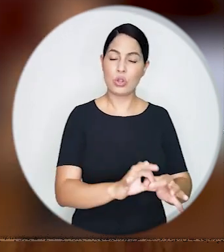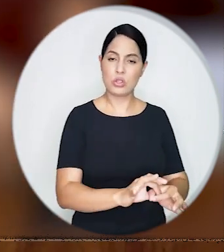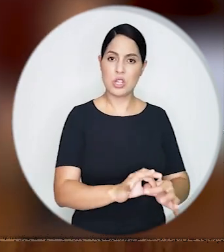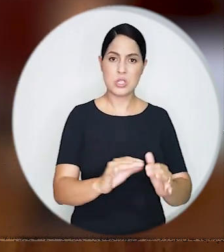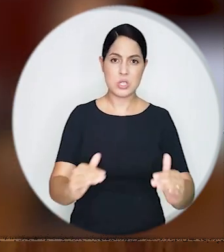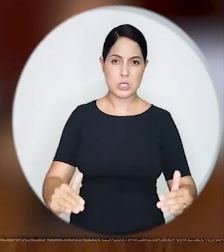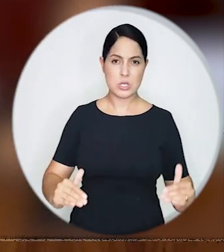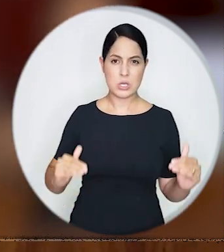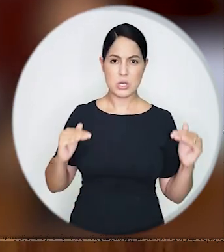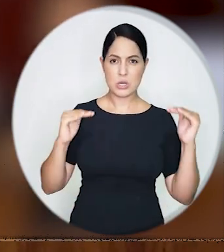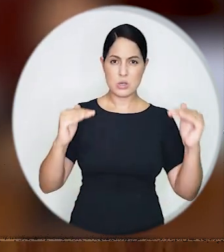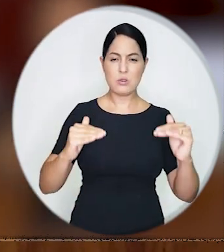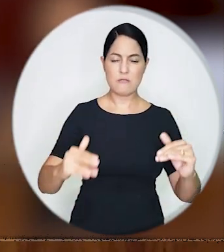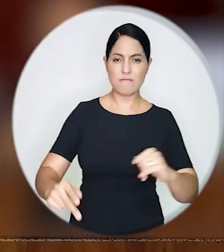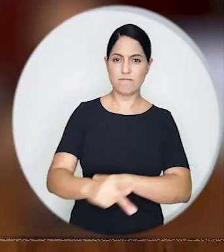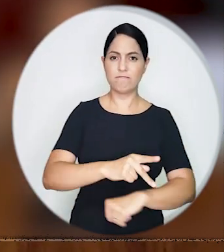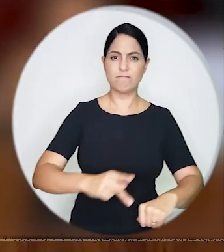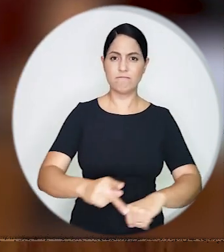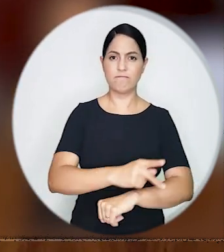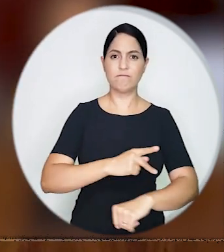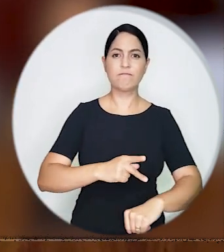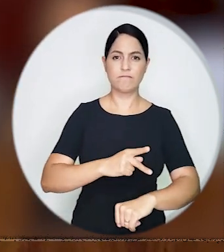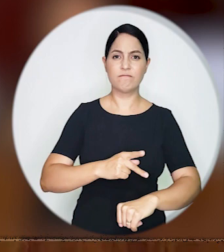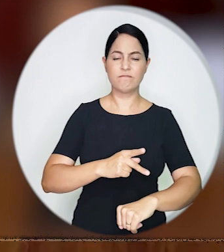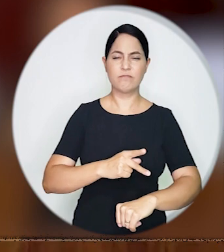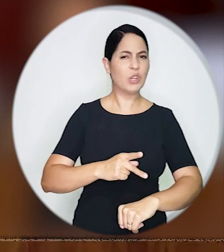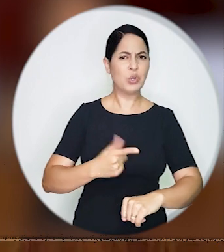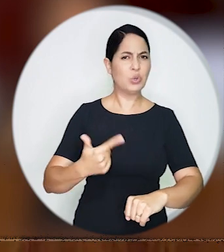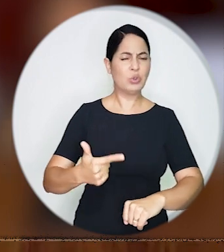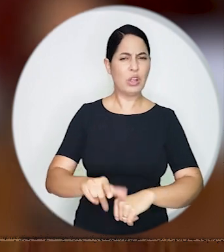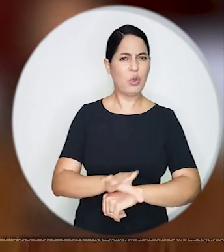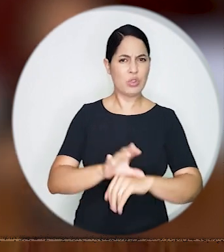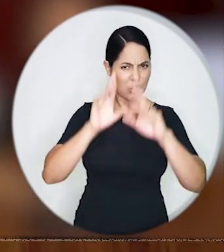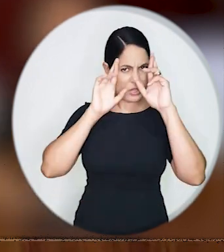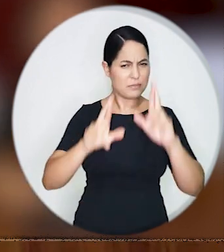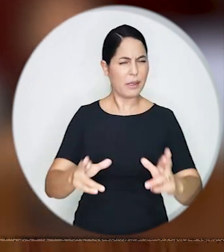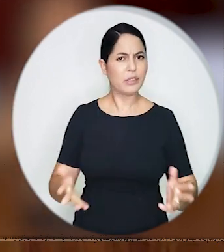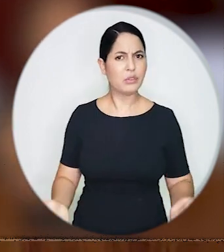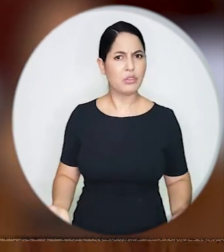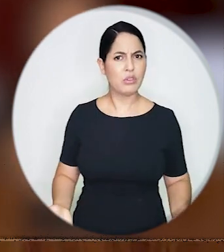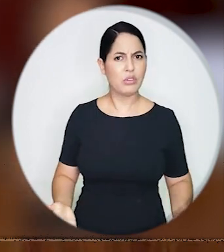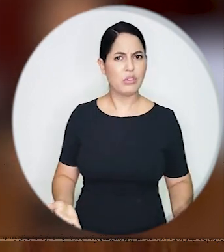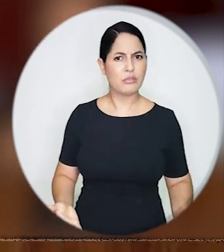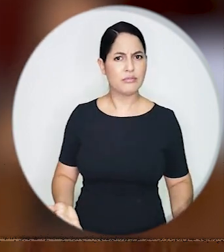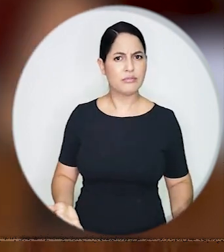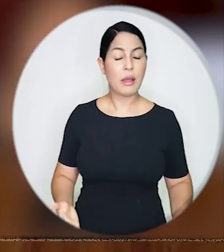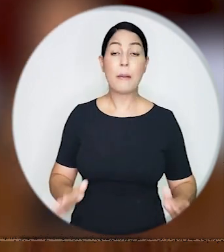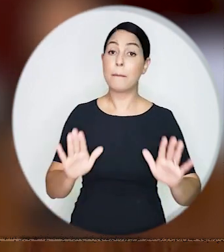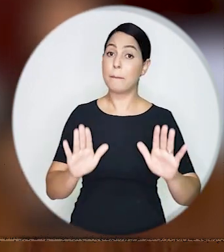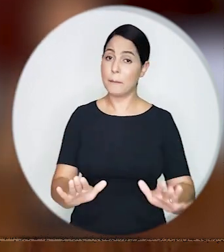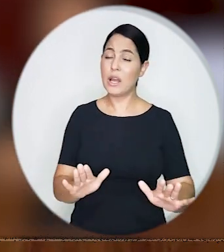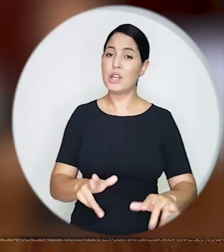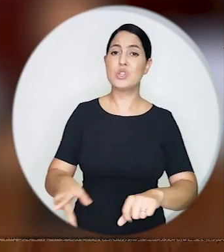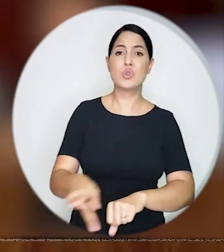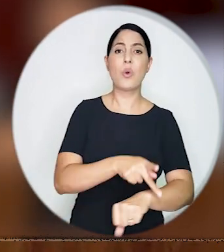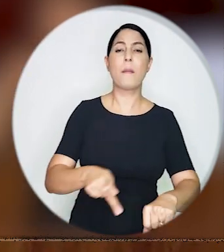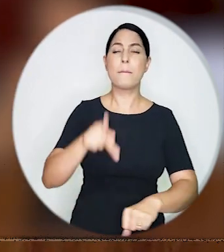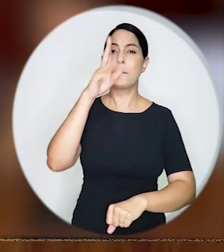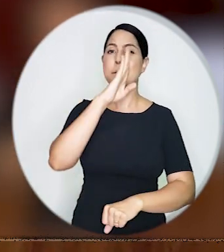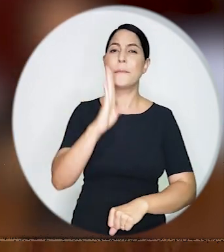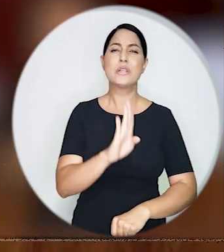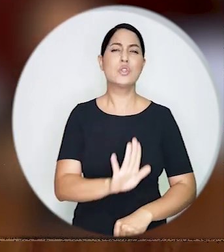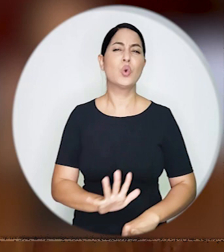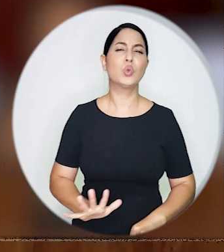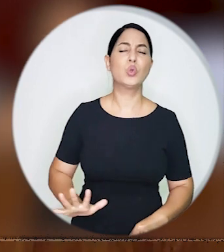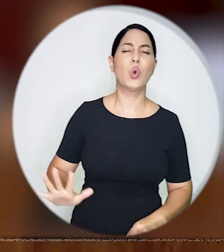de golpe e instalação de um Estado autoritário em total desrespeito à Constituição Federal. O